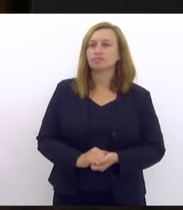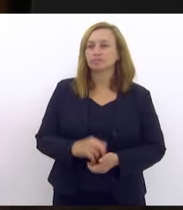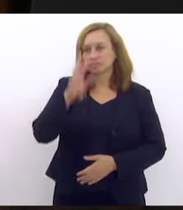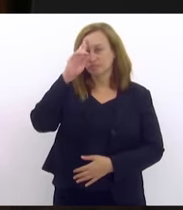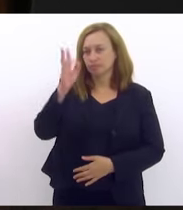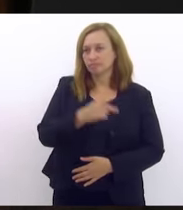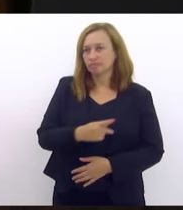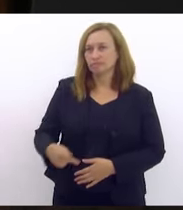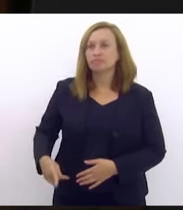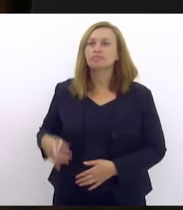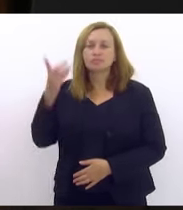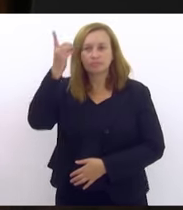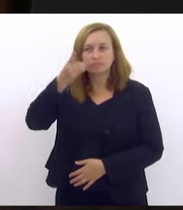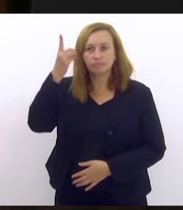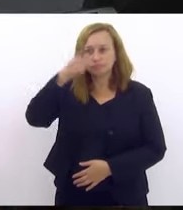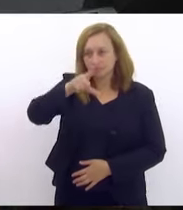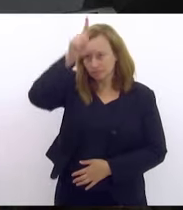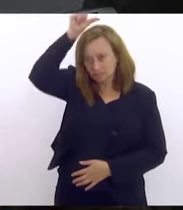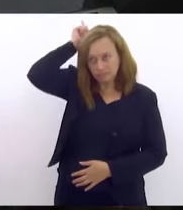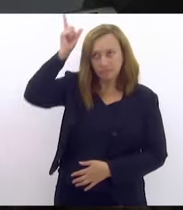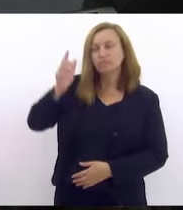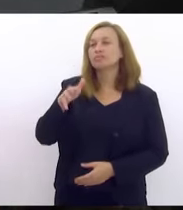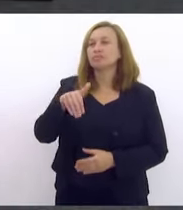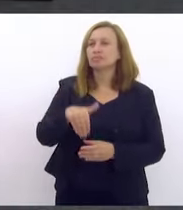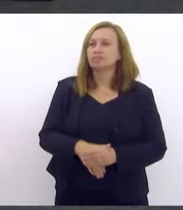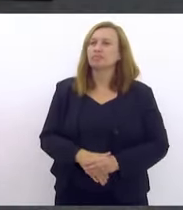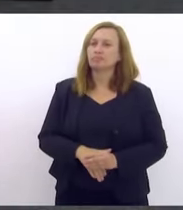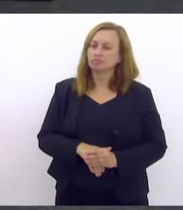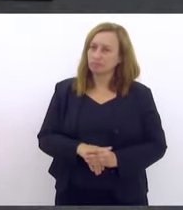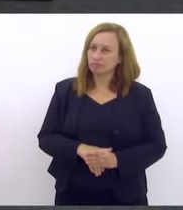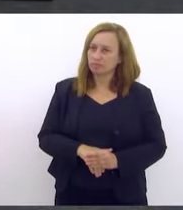Presidente. Deputado Luiz Paulo. Estou votando